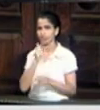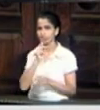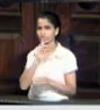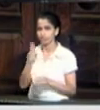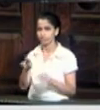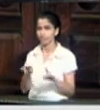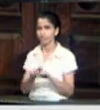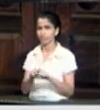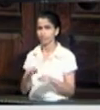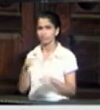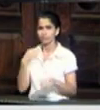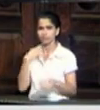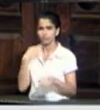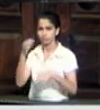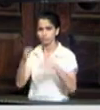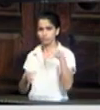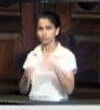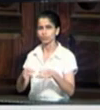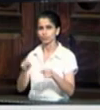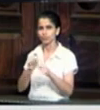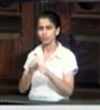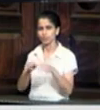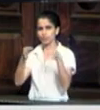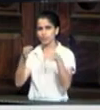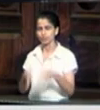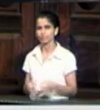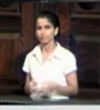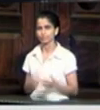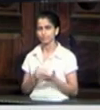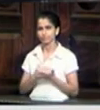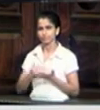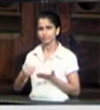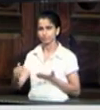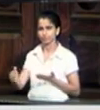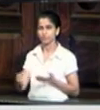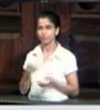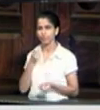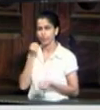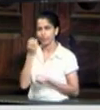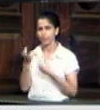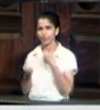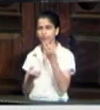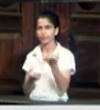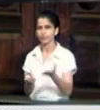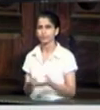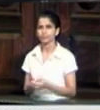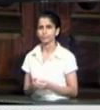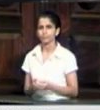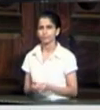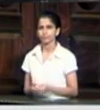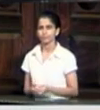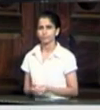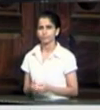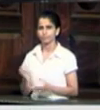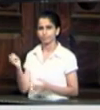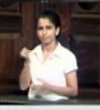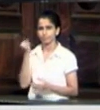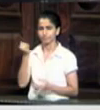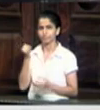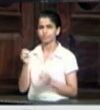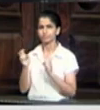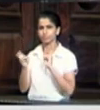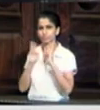feita. Eu quero me permitir a iniciar minha fala fazendo referência a uma importante